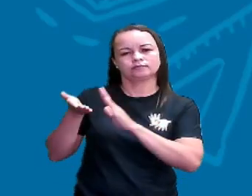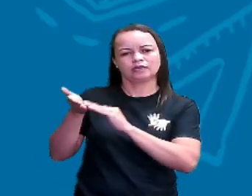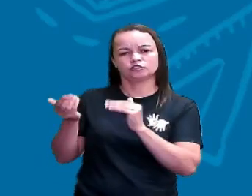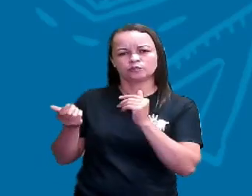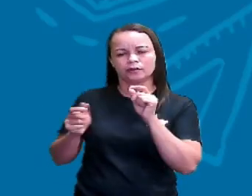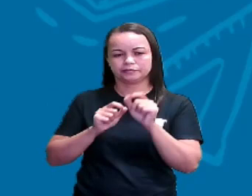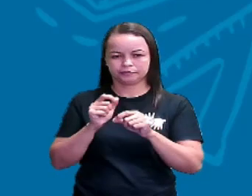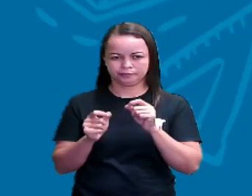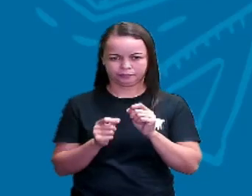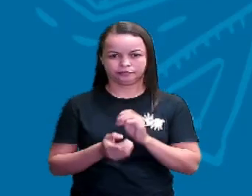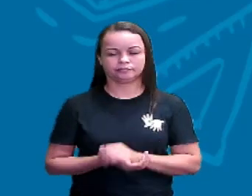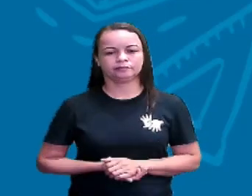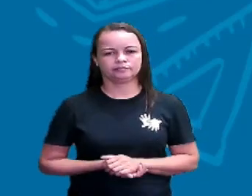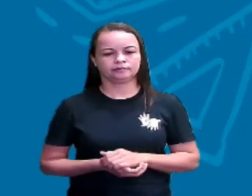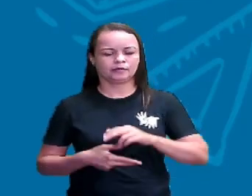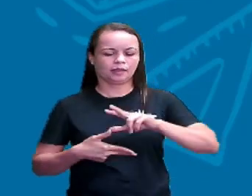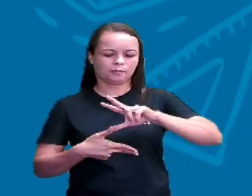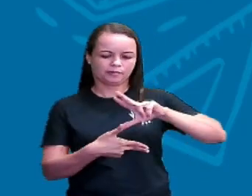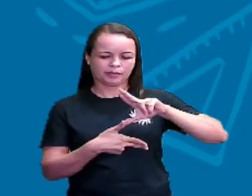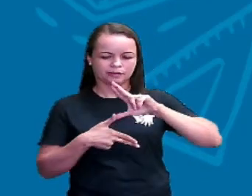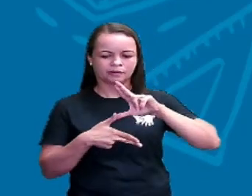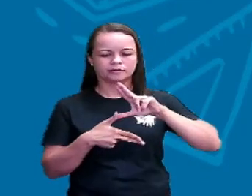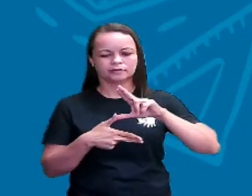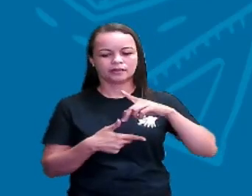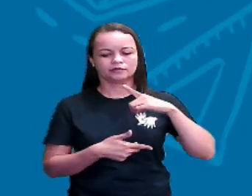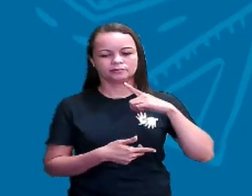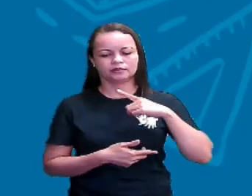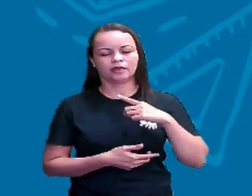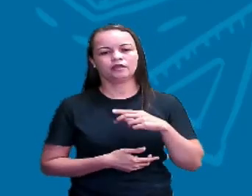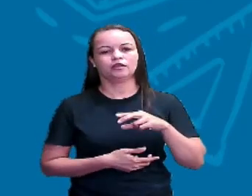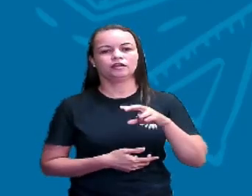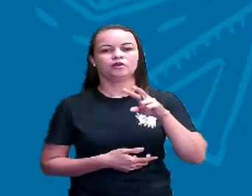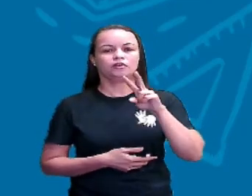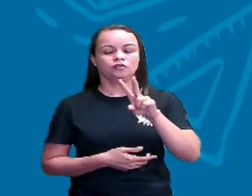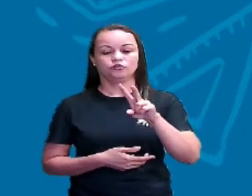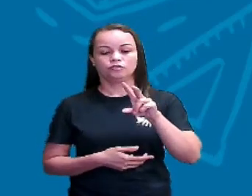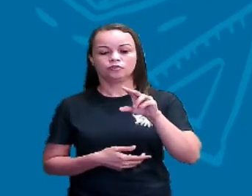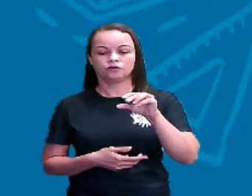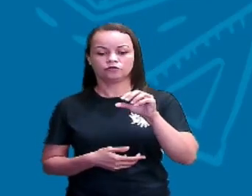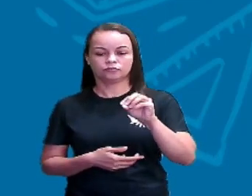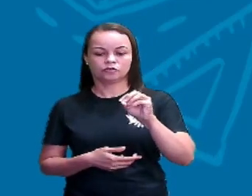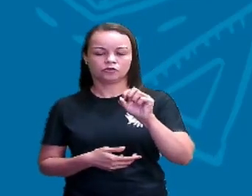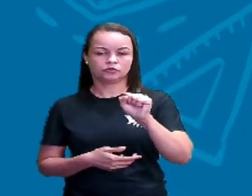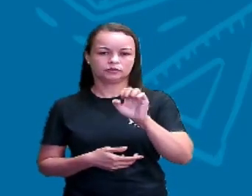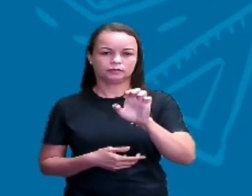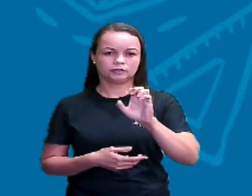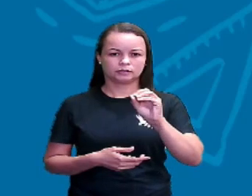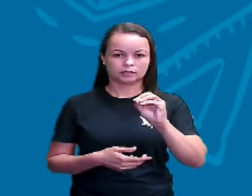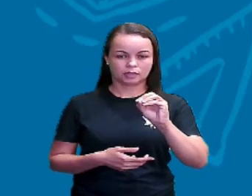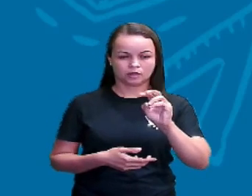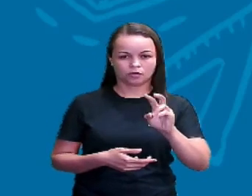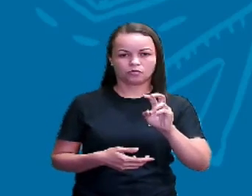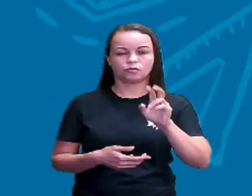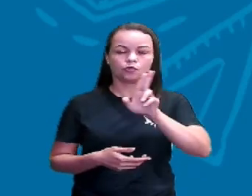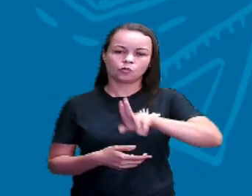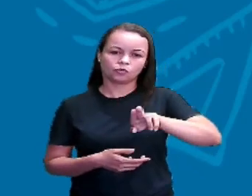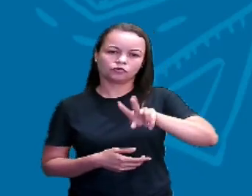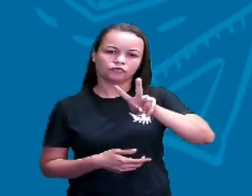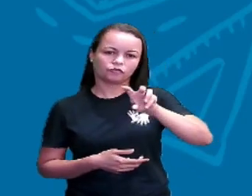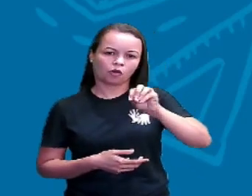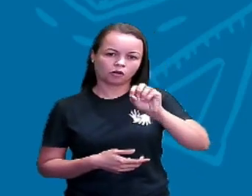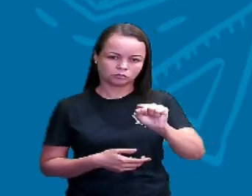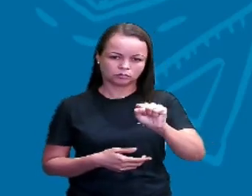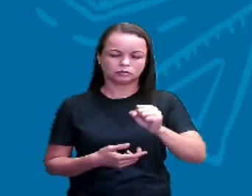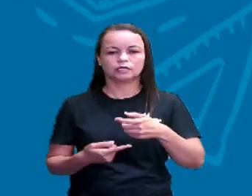de dizer, na América Latina a gente tem o você, que é o uso do vos, e na Espanha a